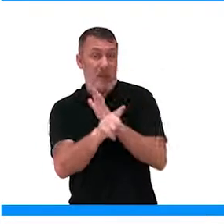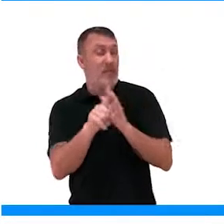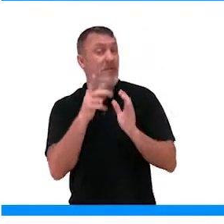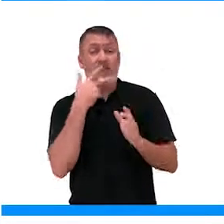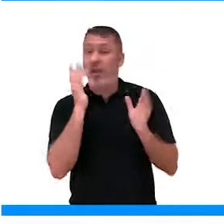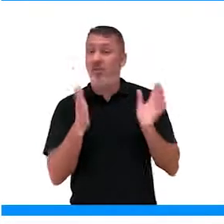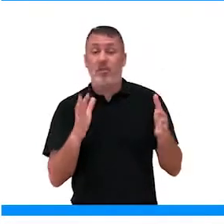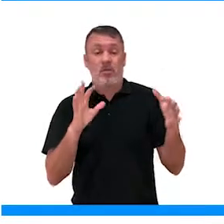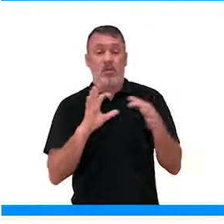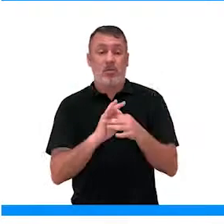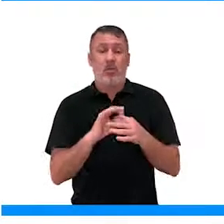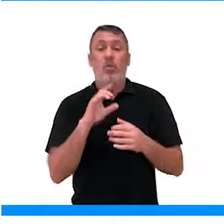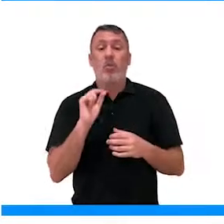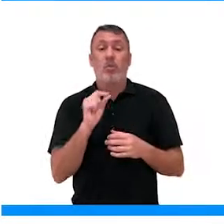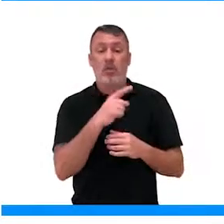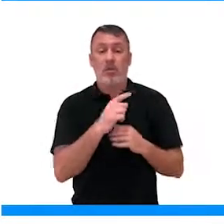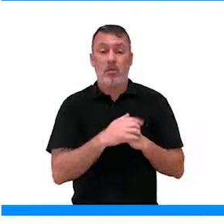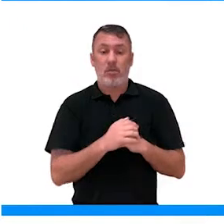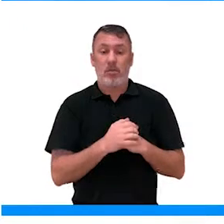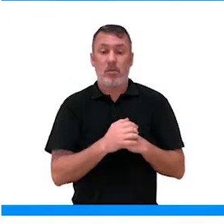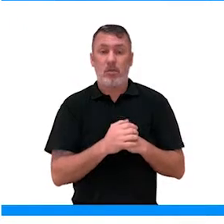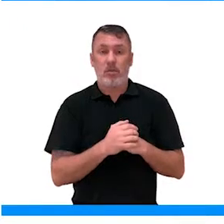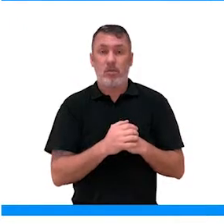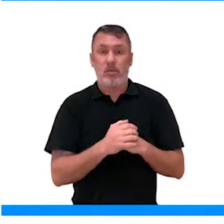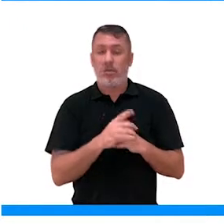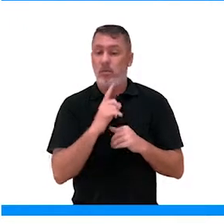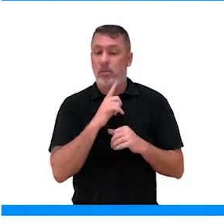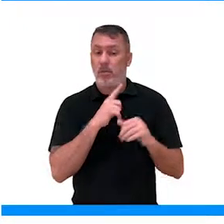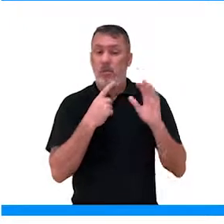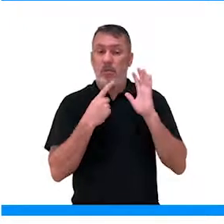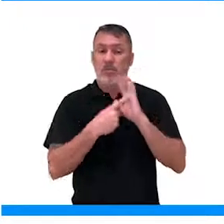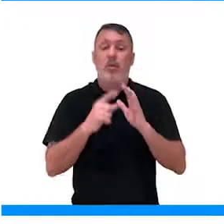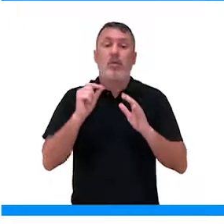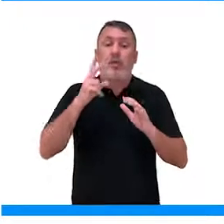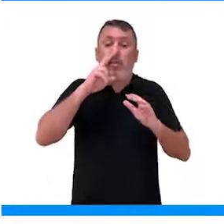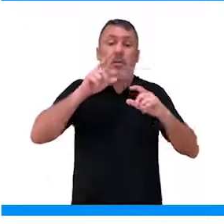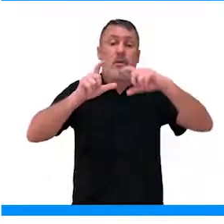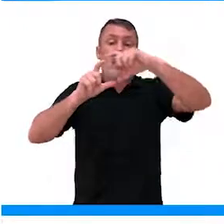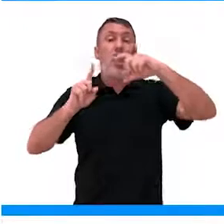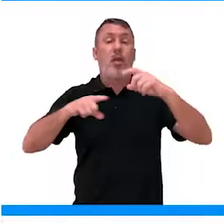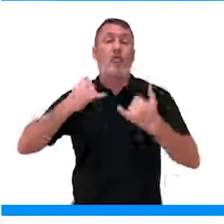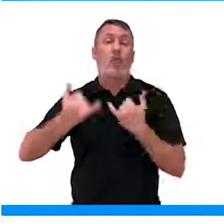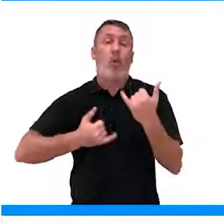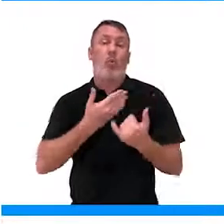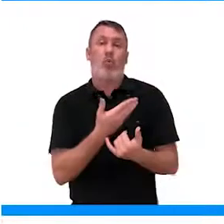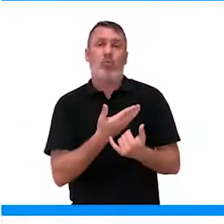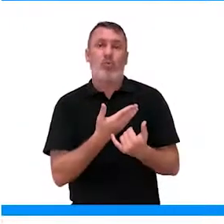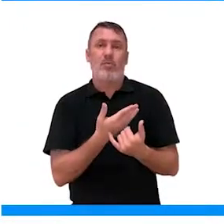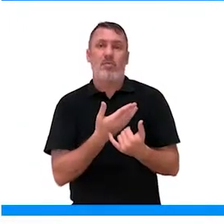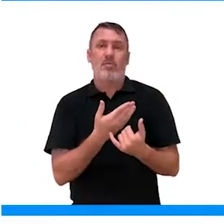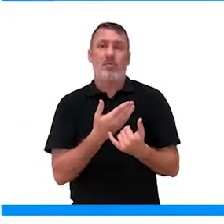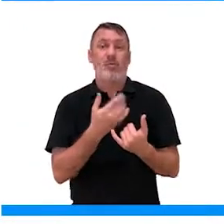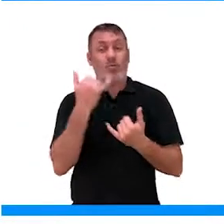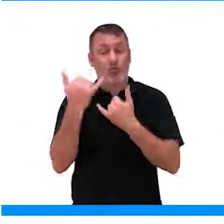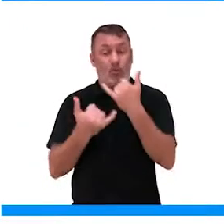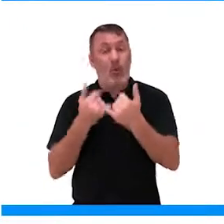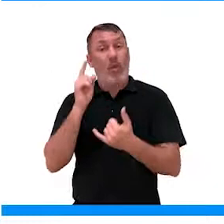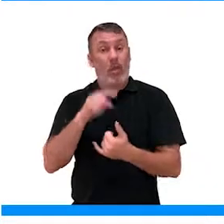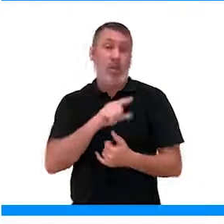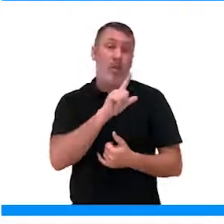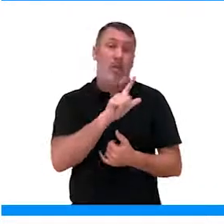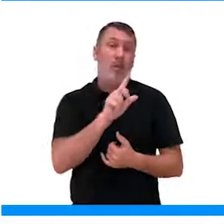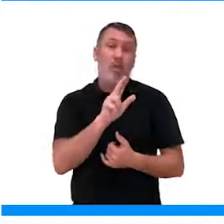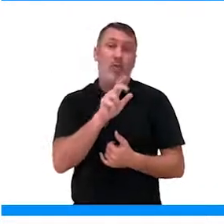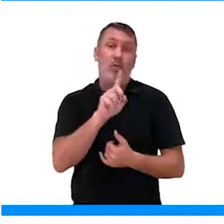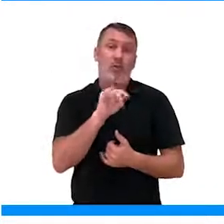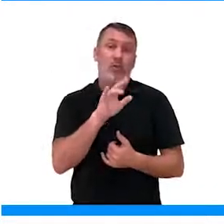você observar, já diz que ele tem o formato de um jogo.